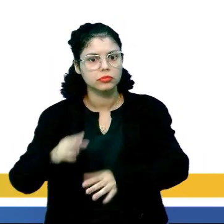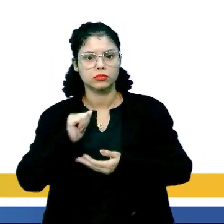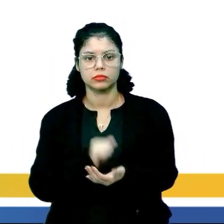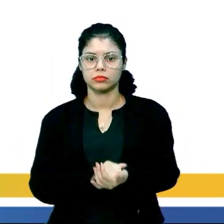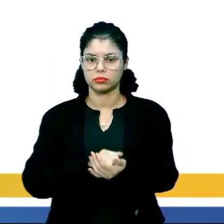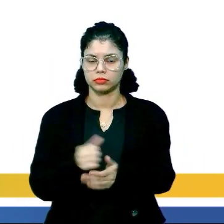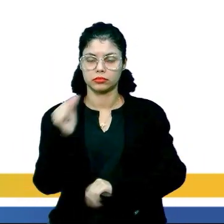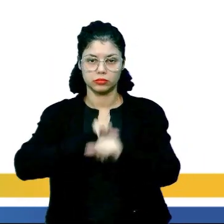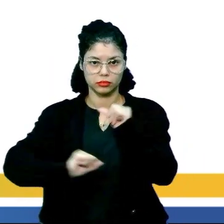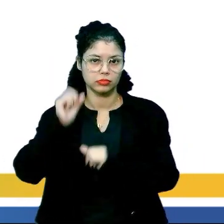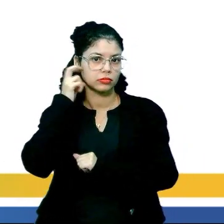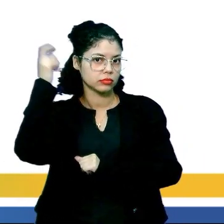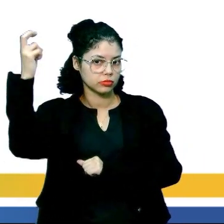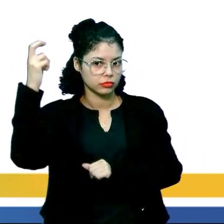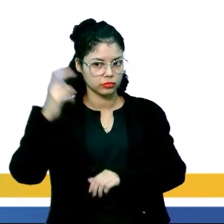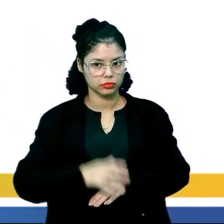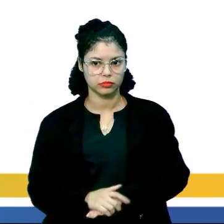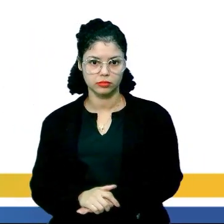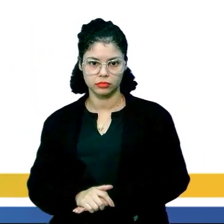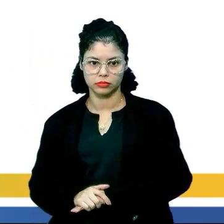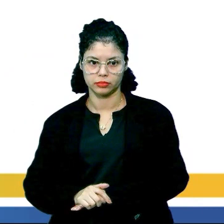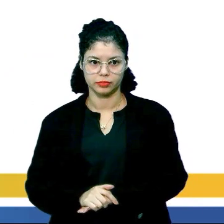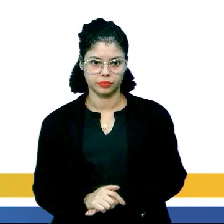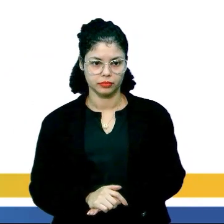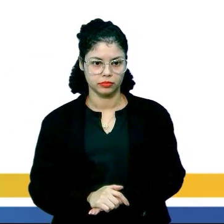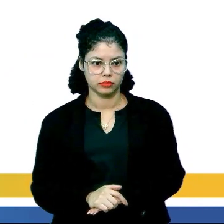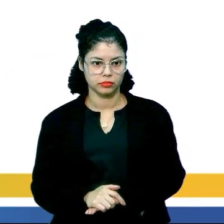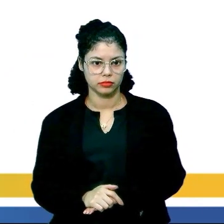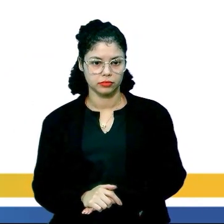mudança de costumes e na cultura.